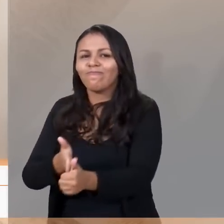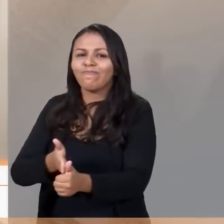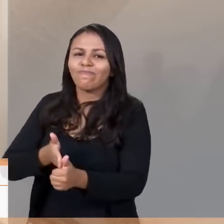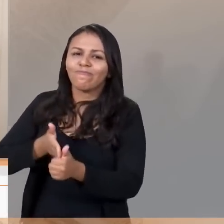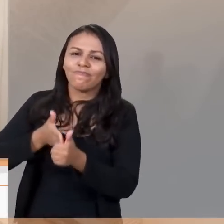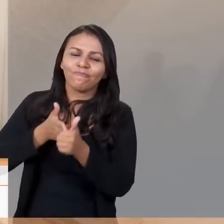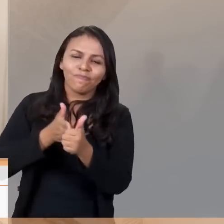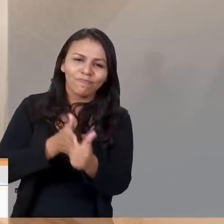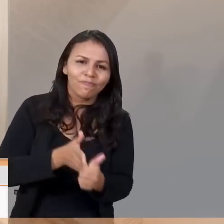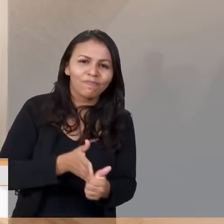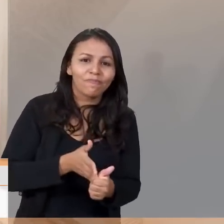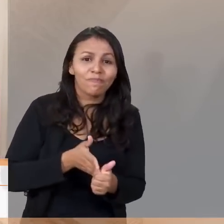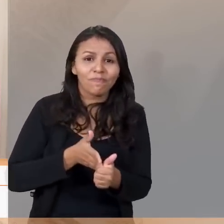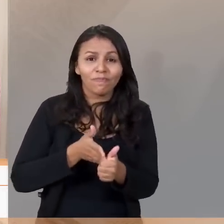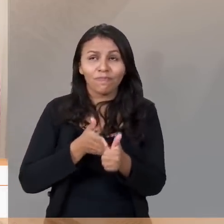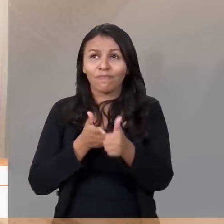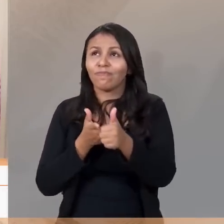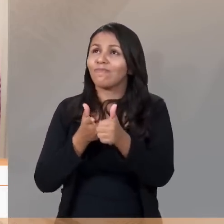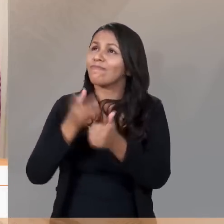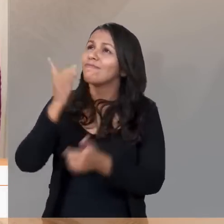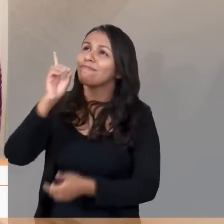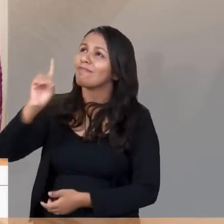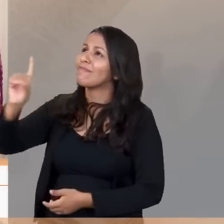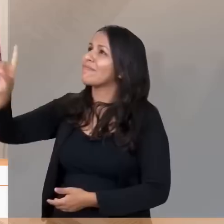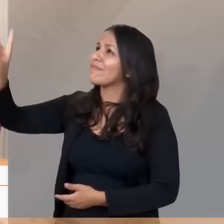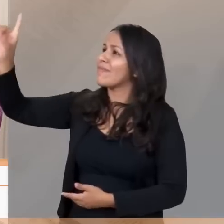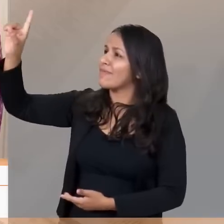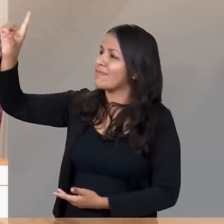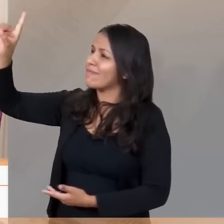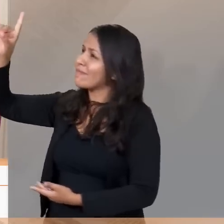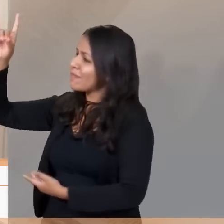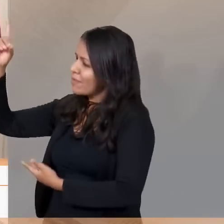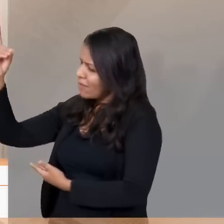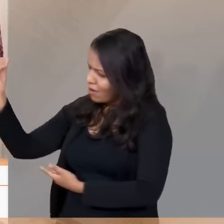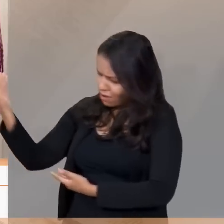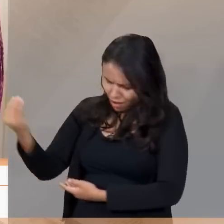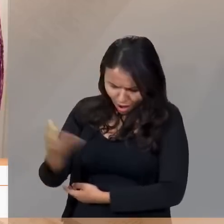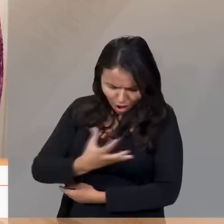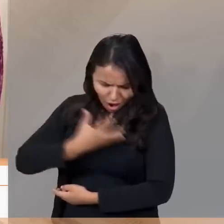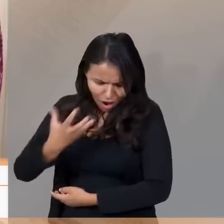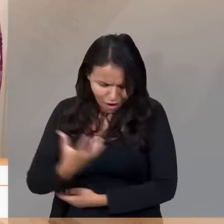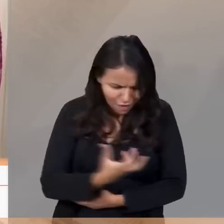conduzido. De ti nos vem a